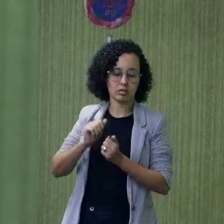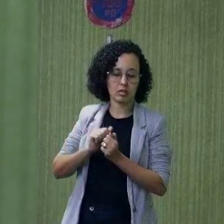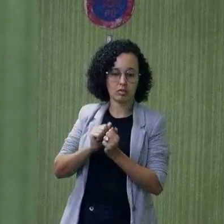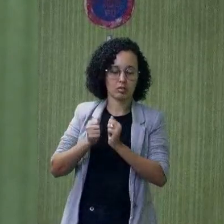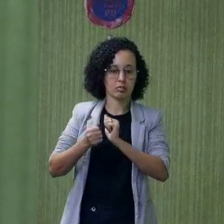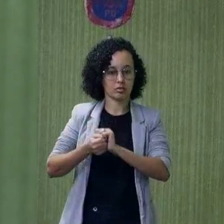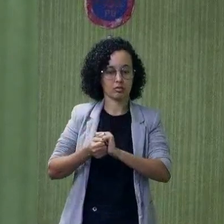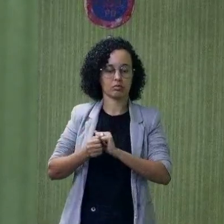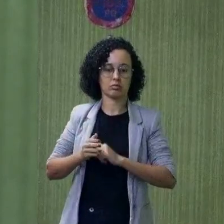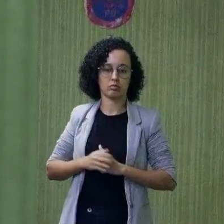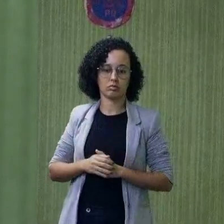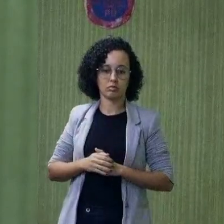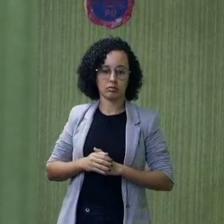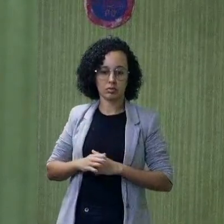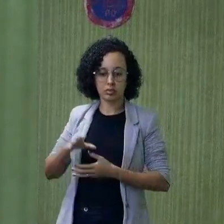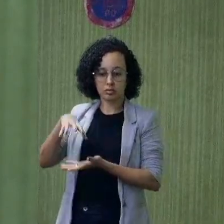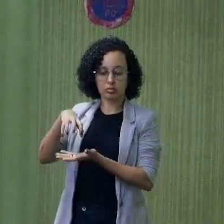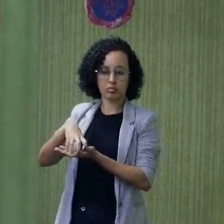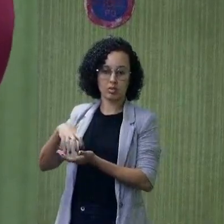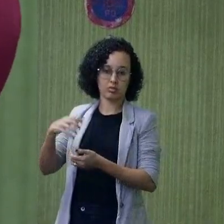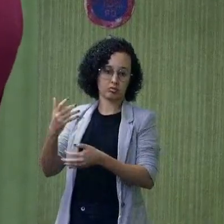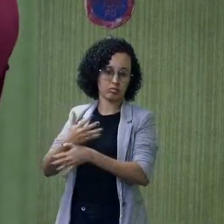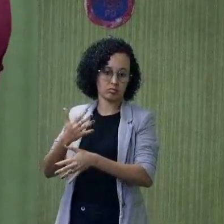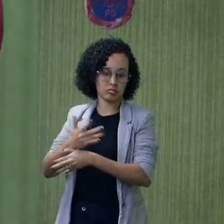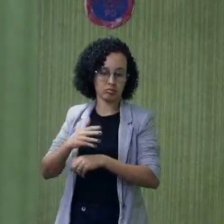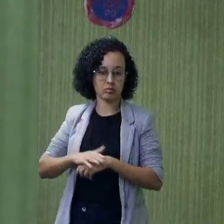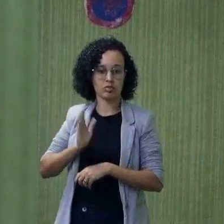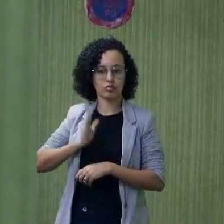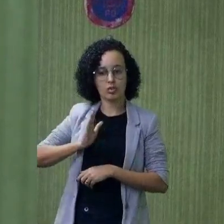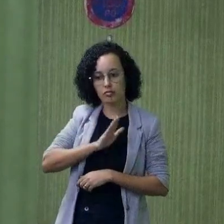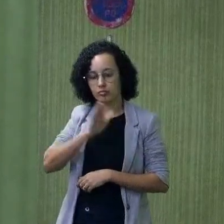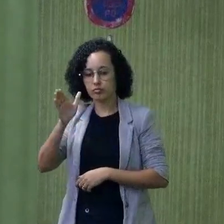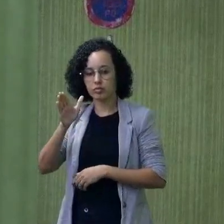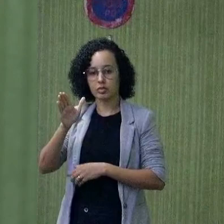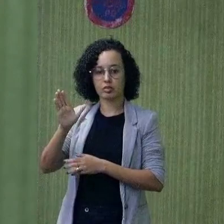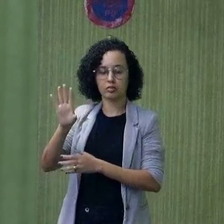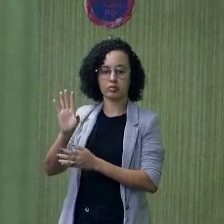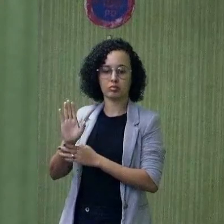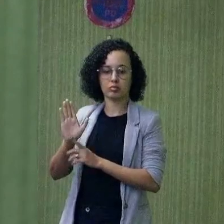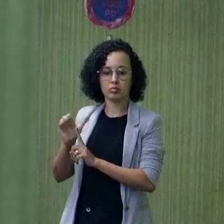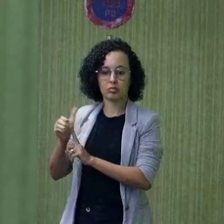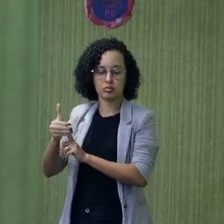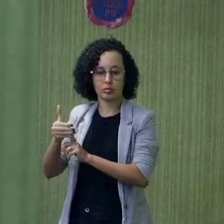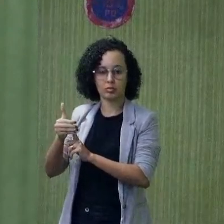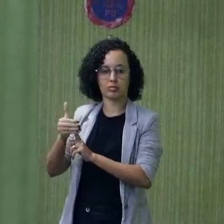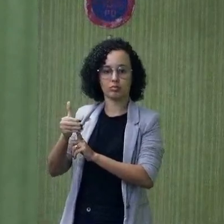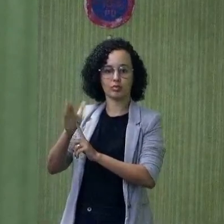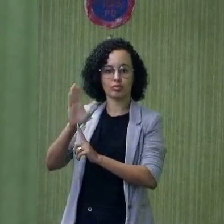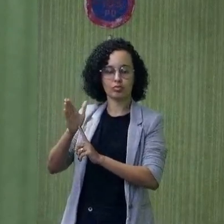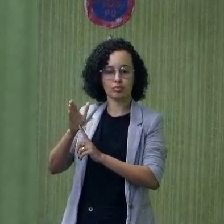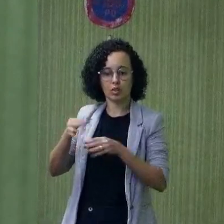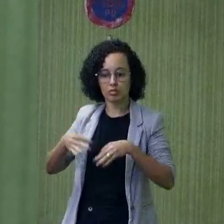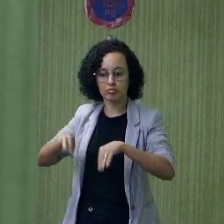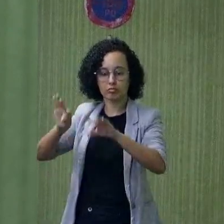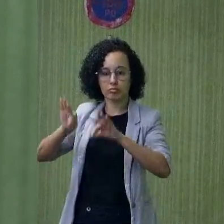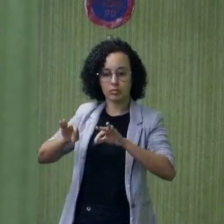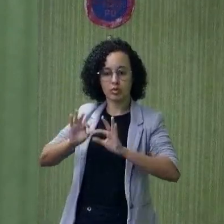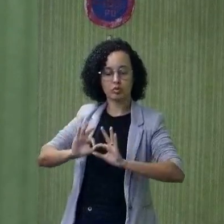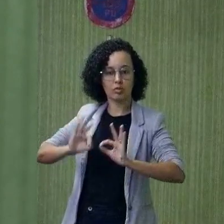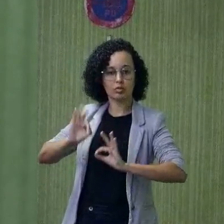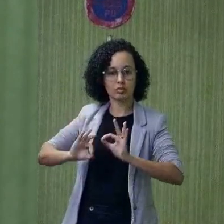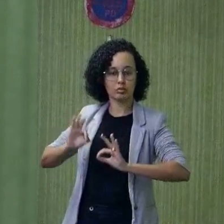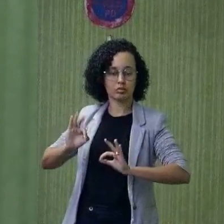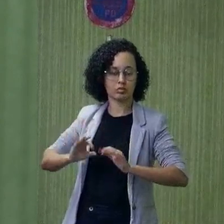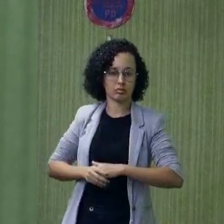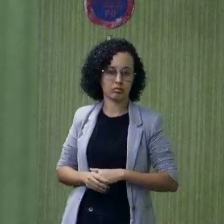região metropolitana Eles já iam pros abrigos com lonas e dividindo os espaços familiares porque eles já tinham feito isso em setembro do